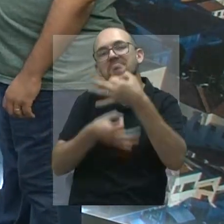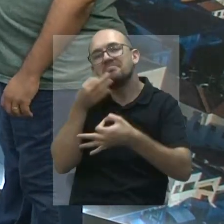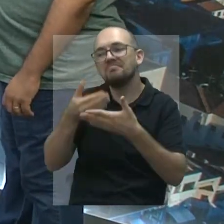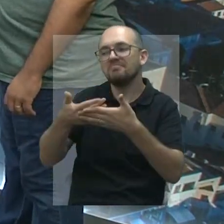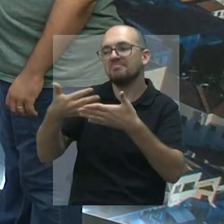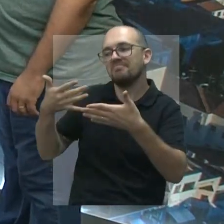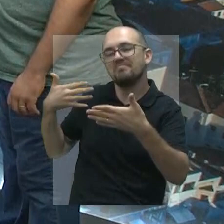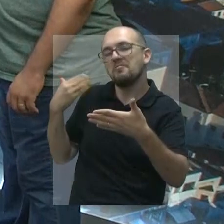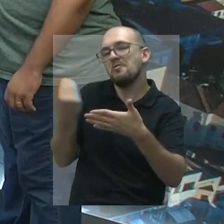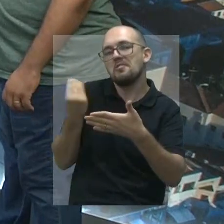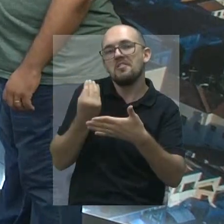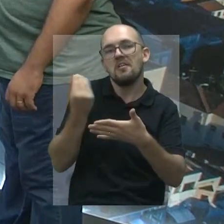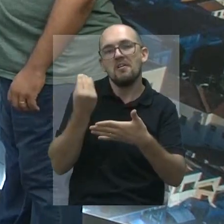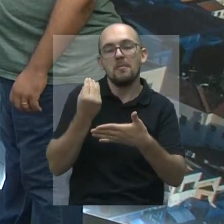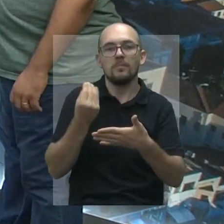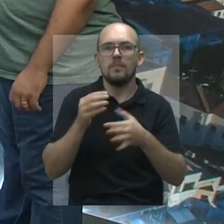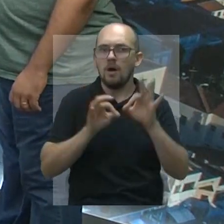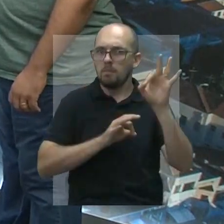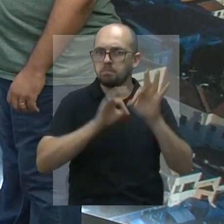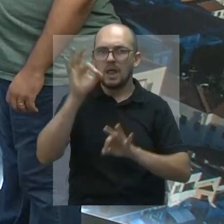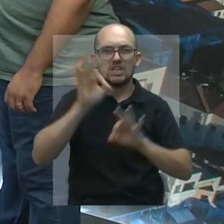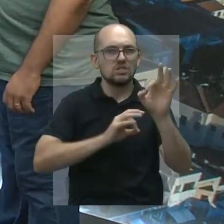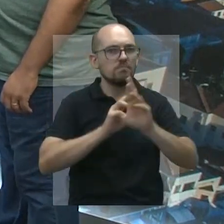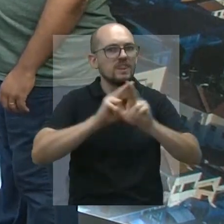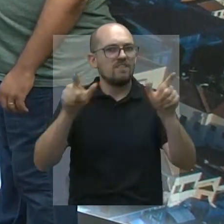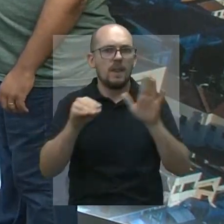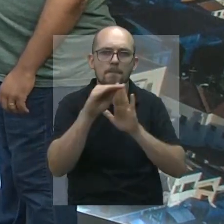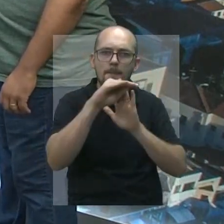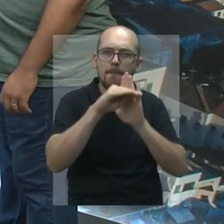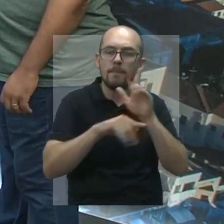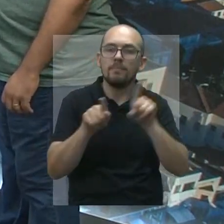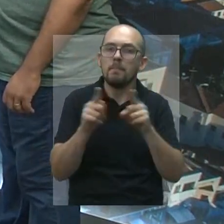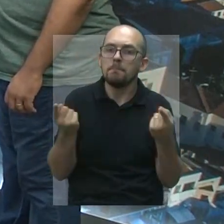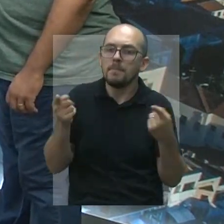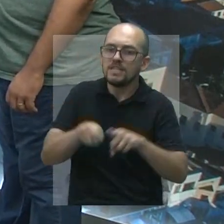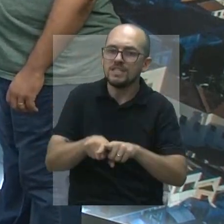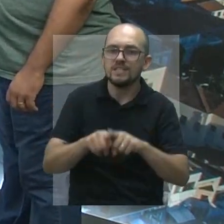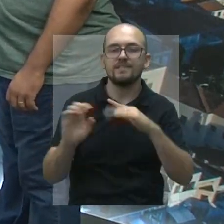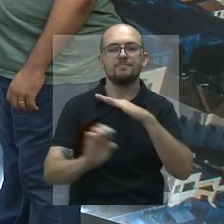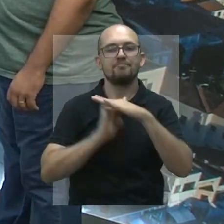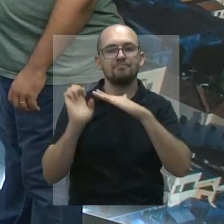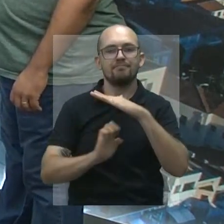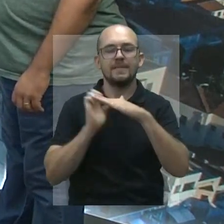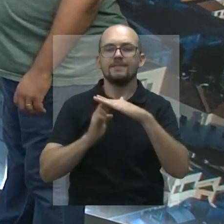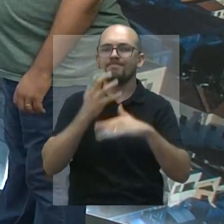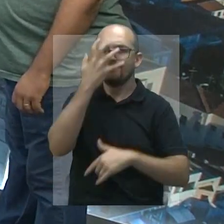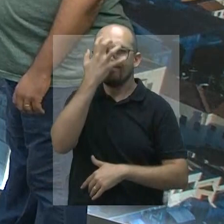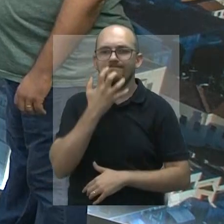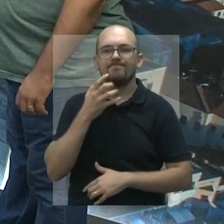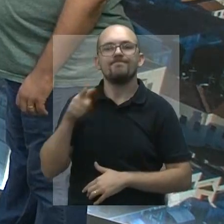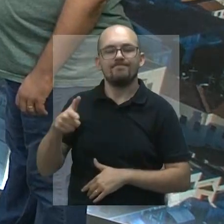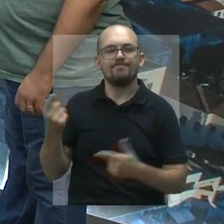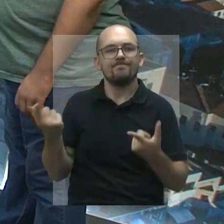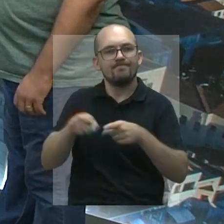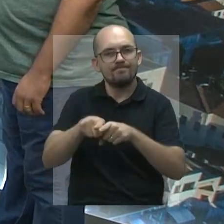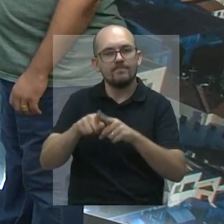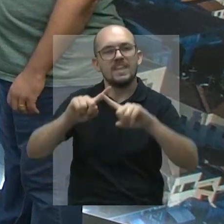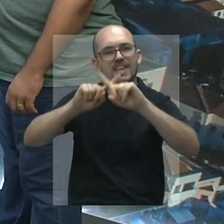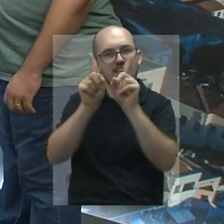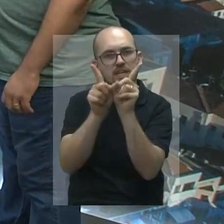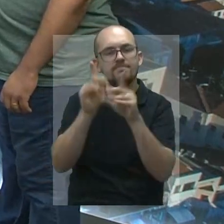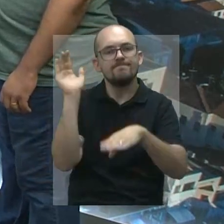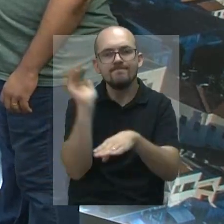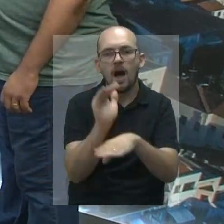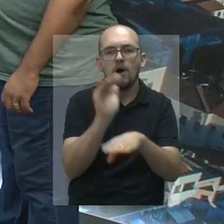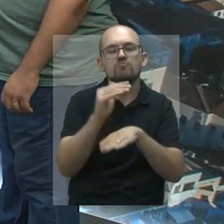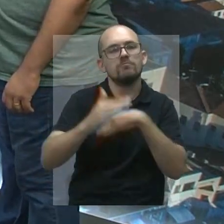de 2019? Começou aí um planejamento diferente, uma parceria aí com uma empresa séria, realmente ajudando